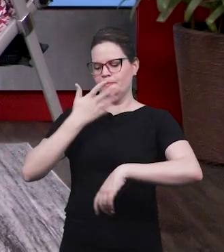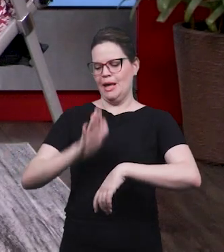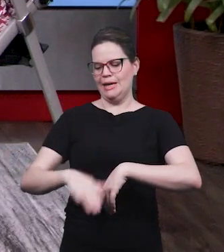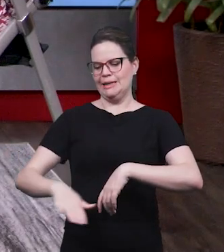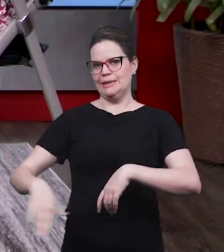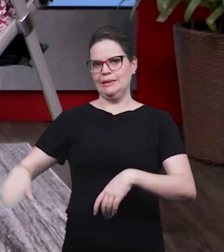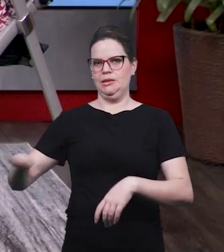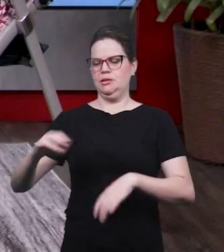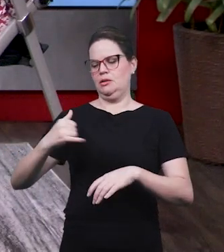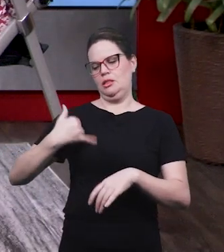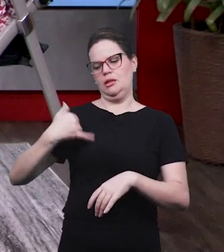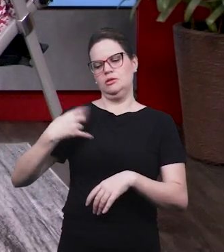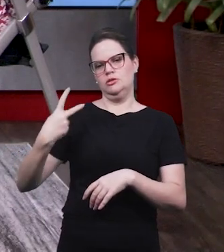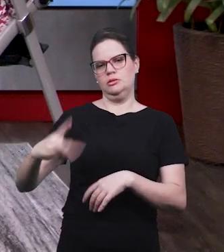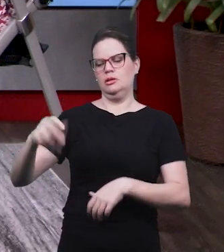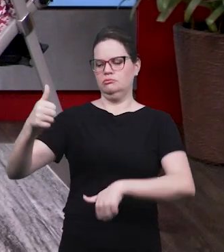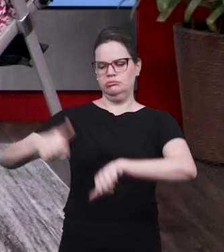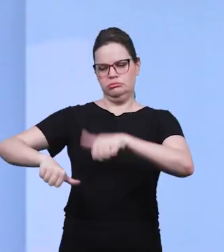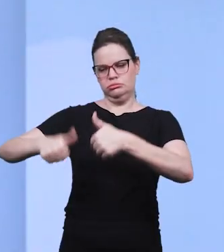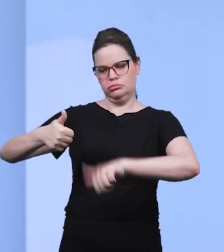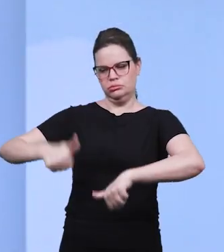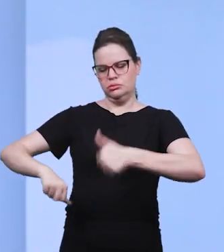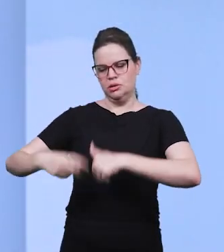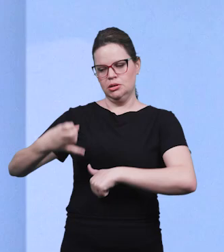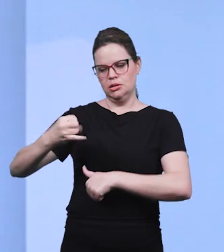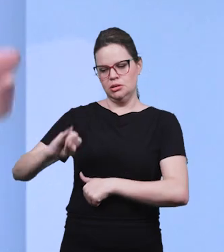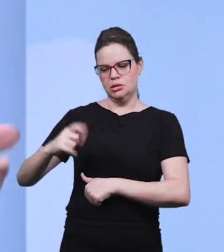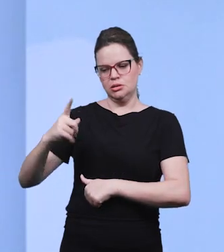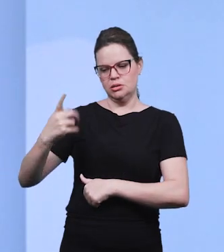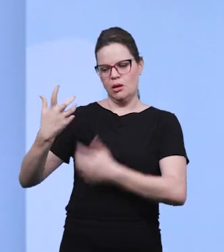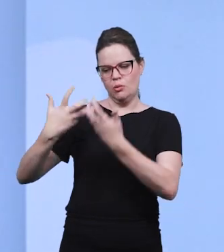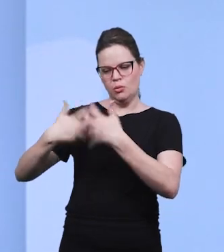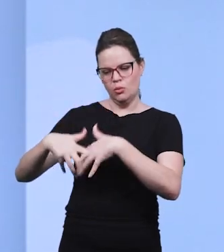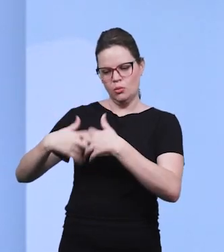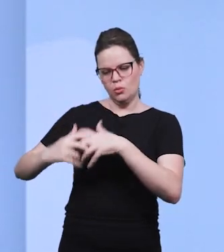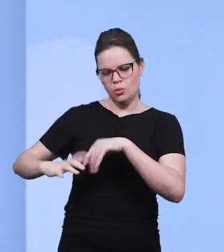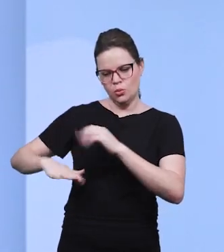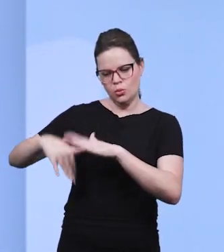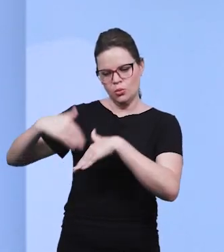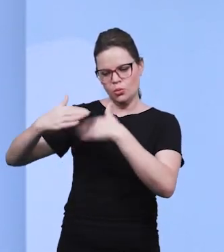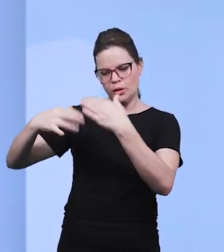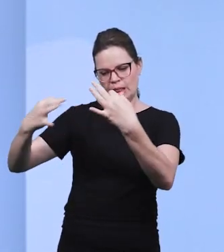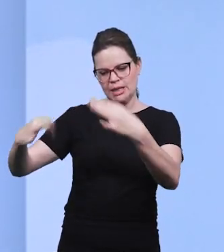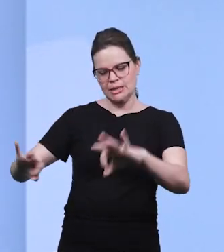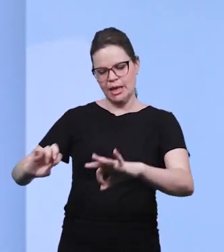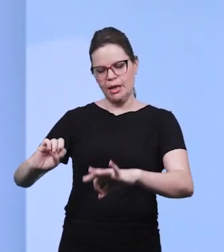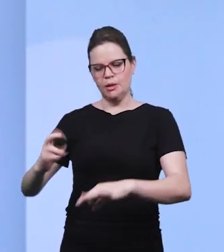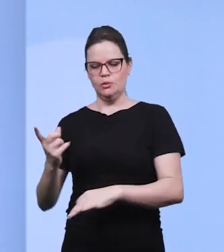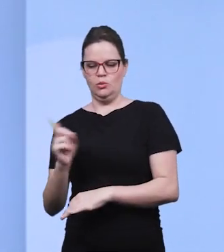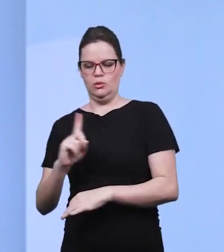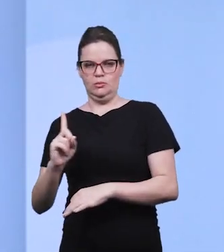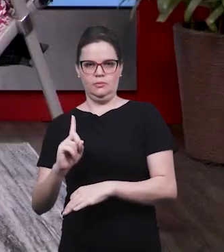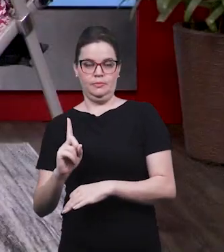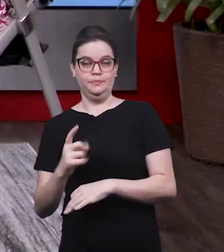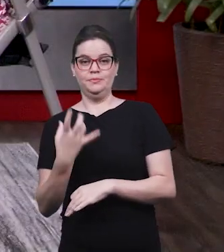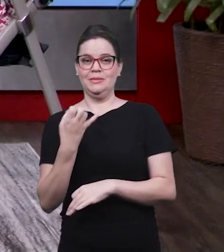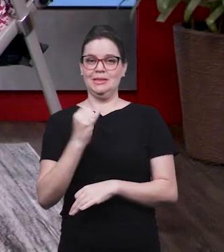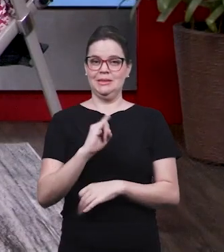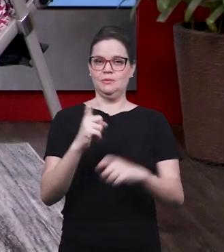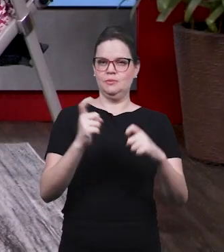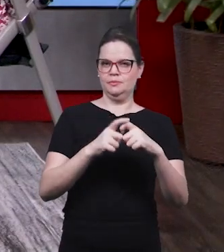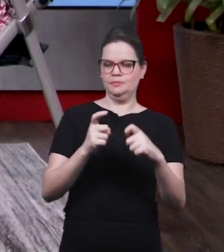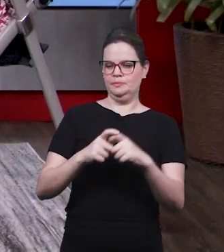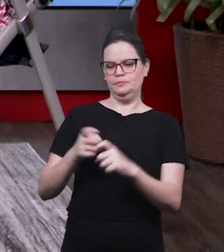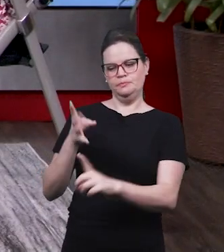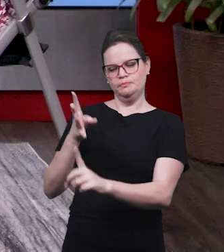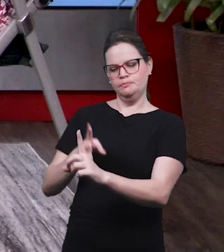ela está e dizer se aquele desenvolvimento está de acordo com o que é esperado ou não. se o pediatra entender